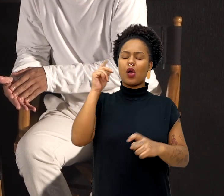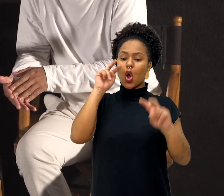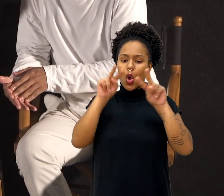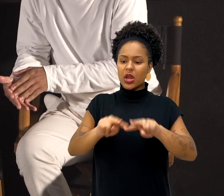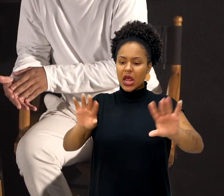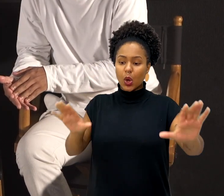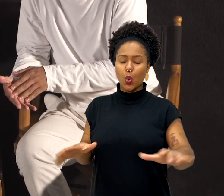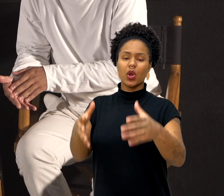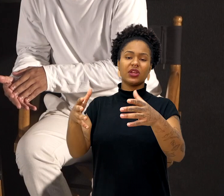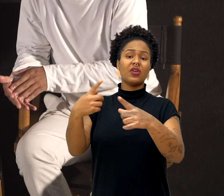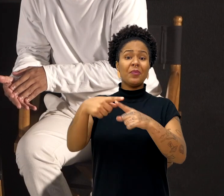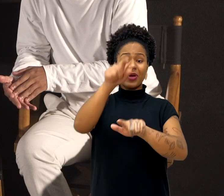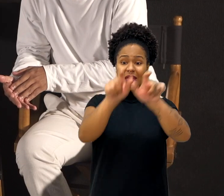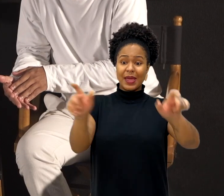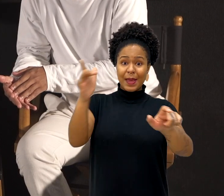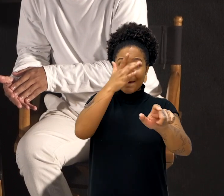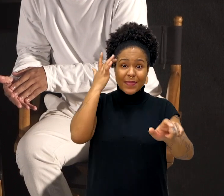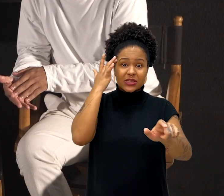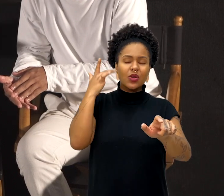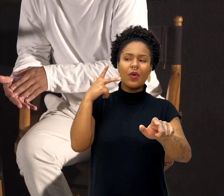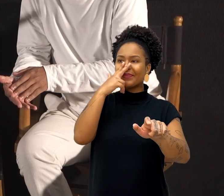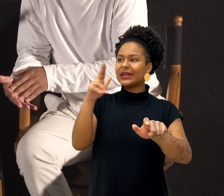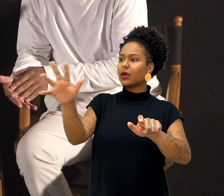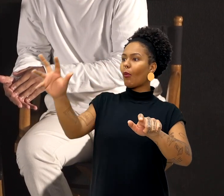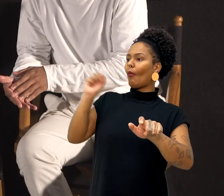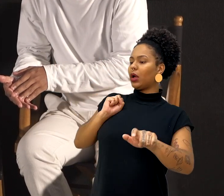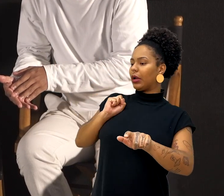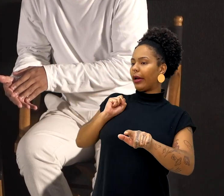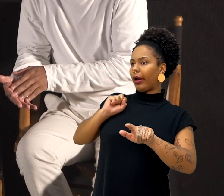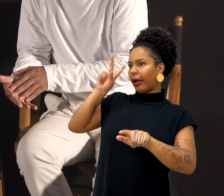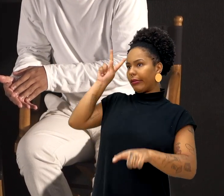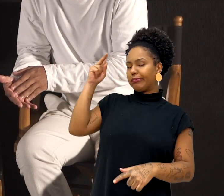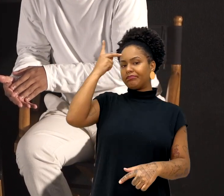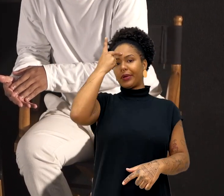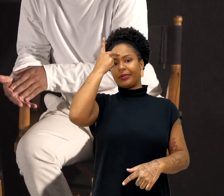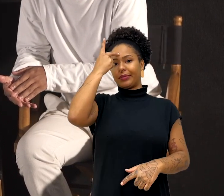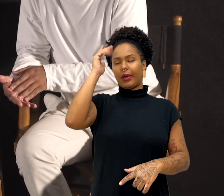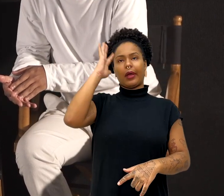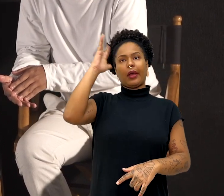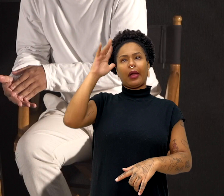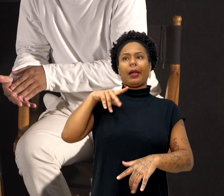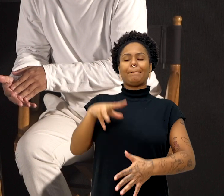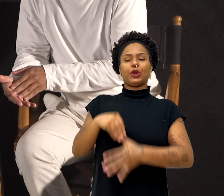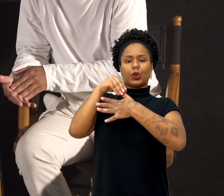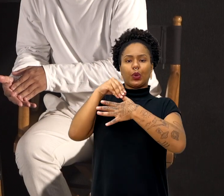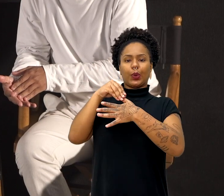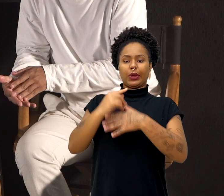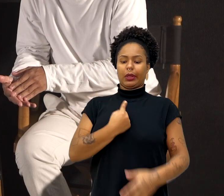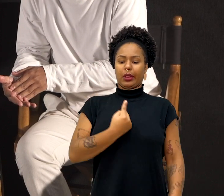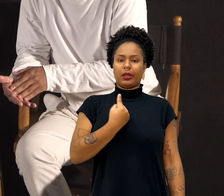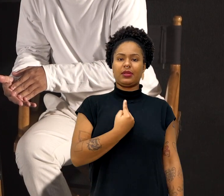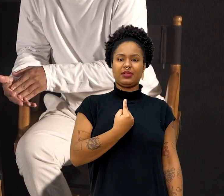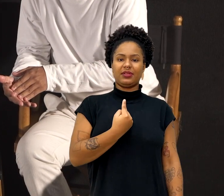olhar coletivo, porque as pessoas foram contaminadas pela filosofia